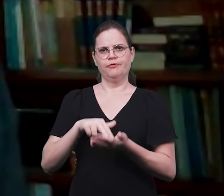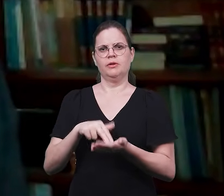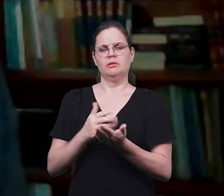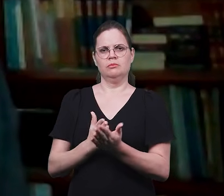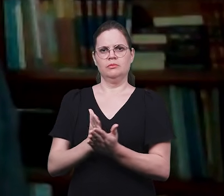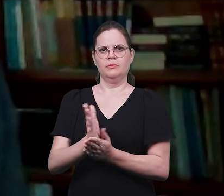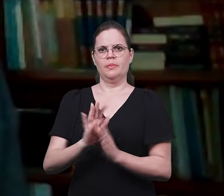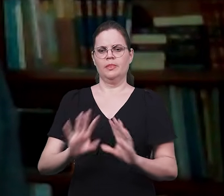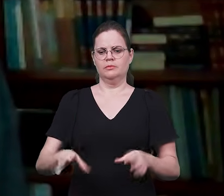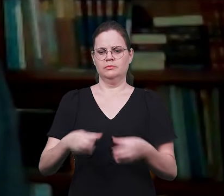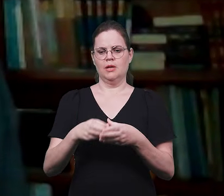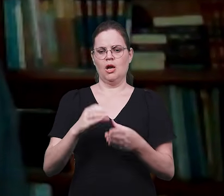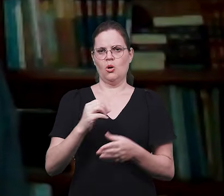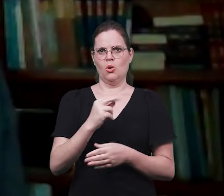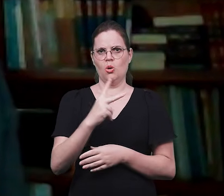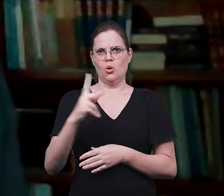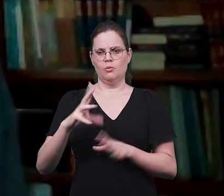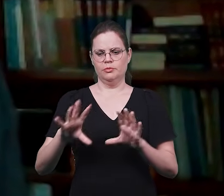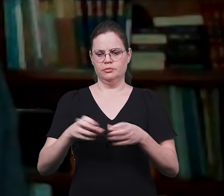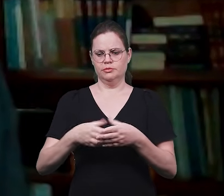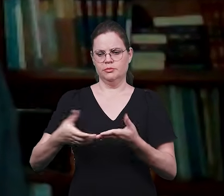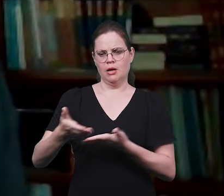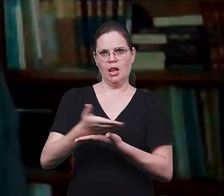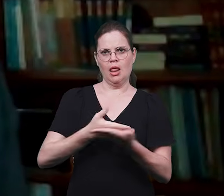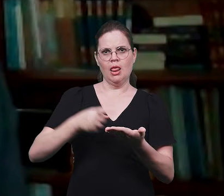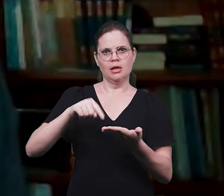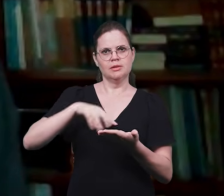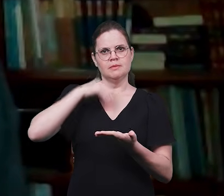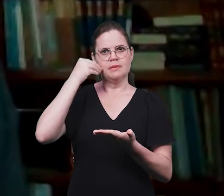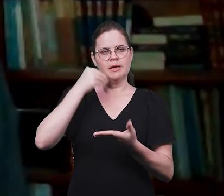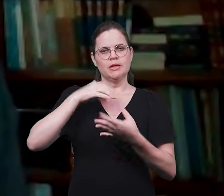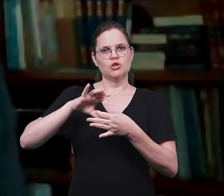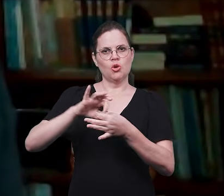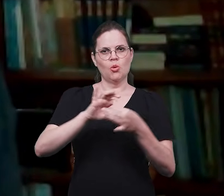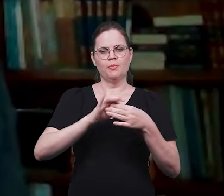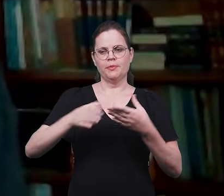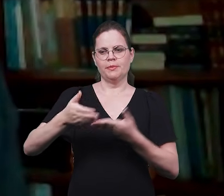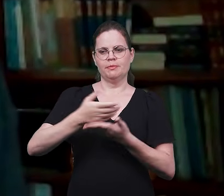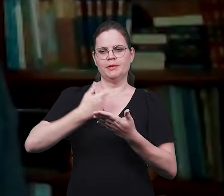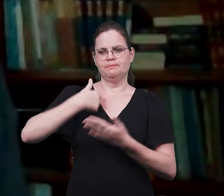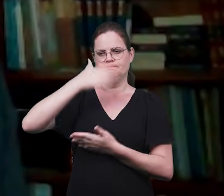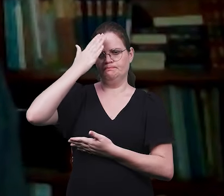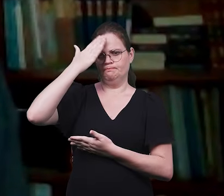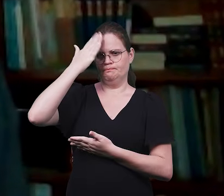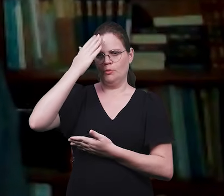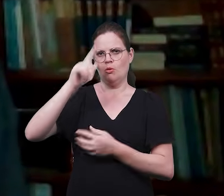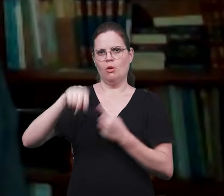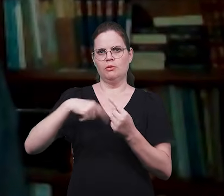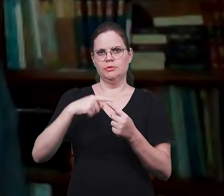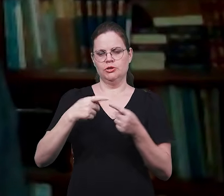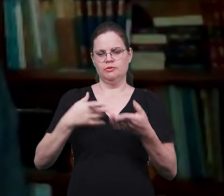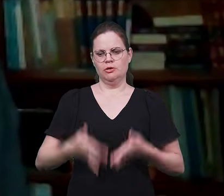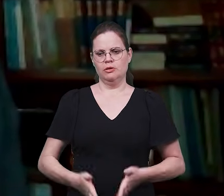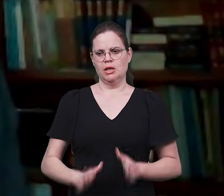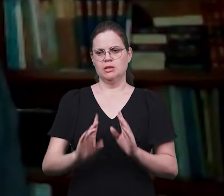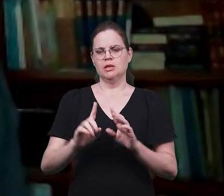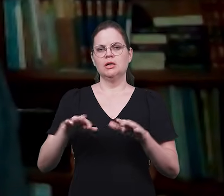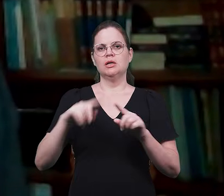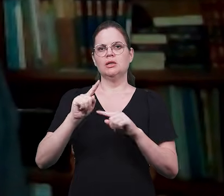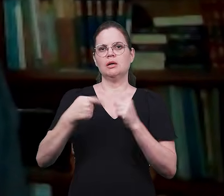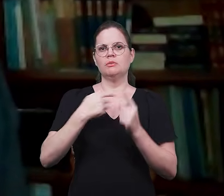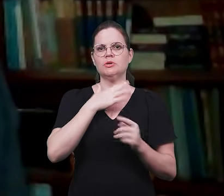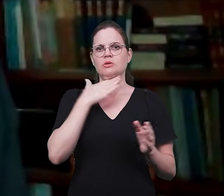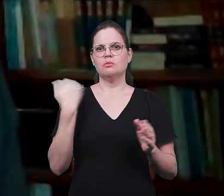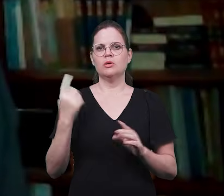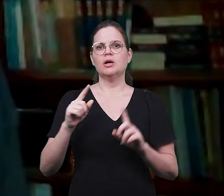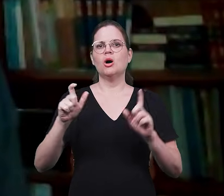consistência da nossa fé. É no corpo que nós alcançamos as experiências. É no corpo que nós entendemos de onde nós viemos e para onde